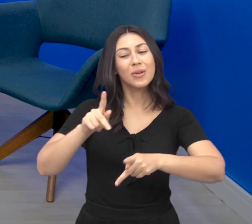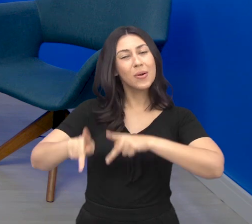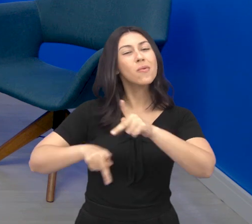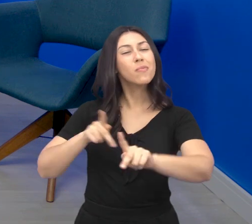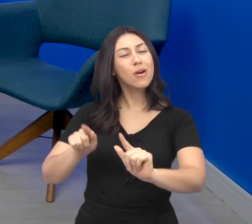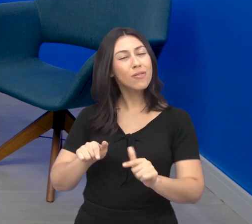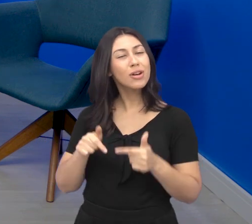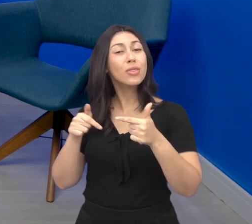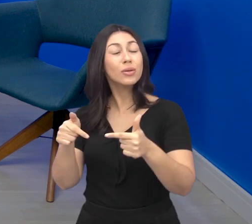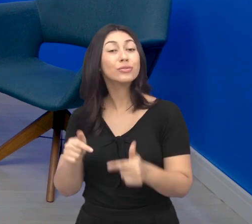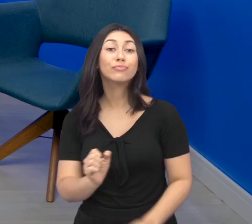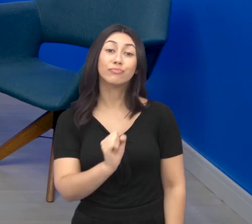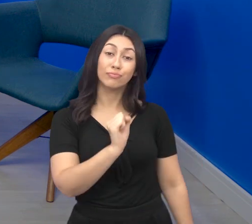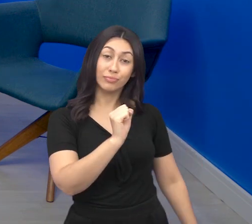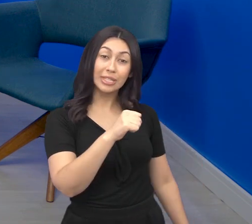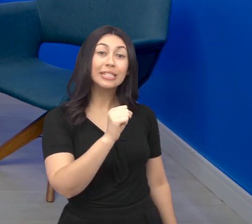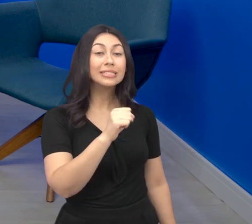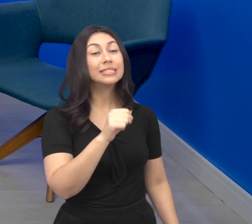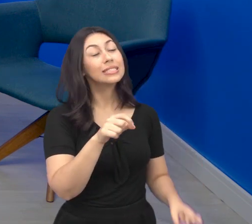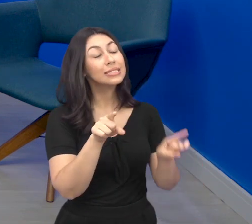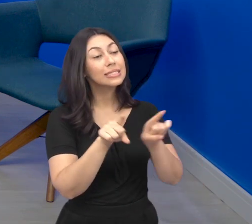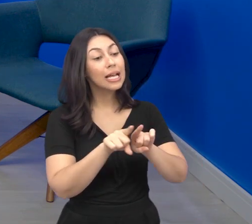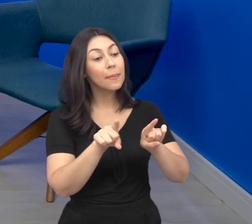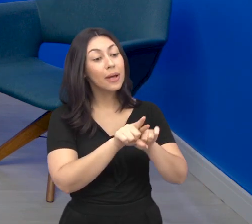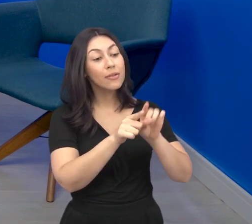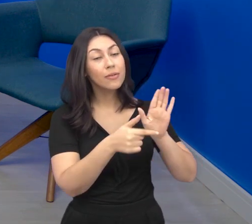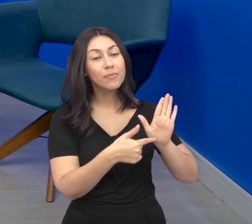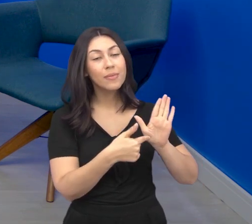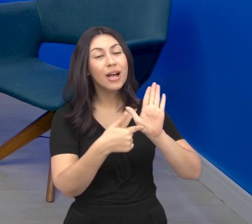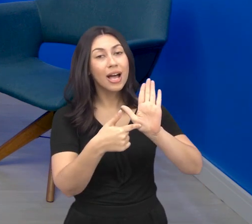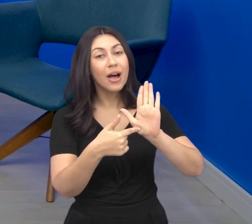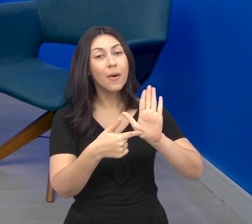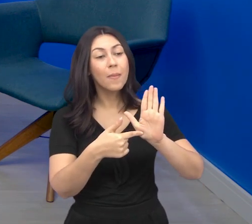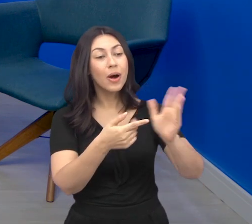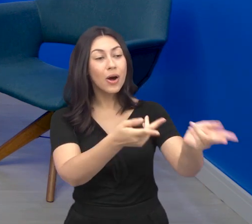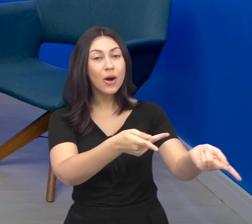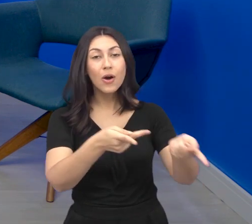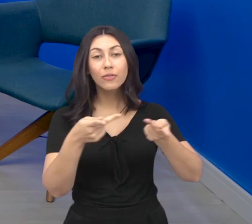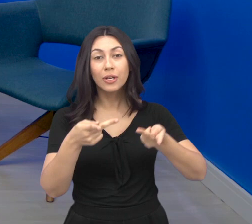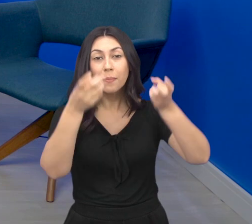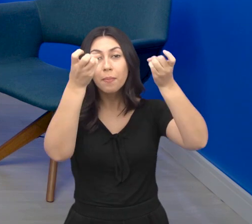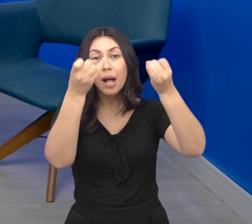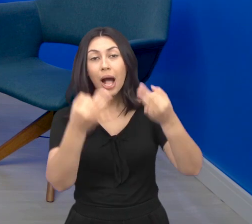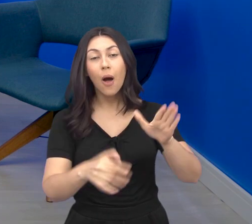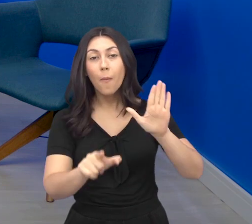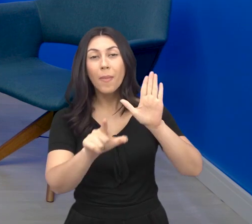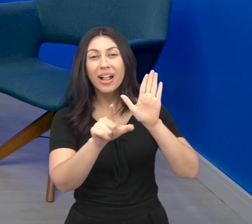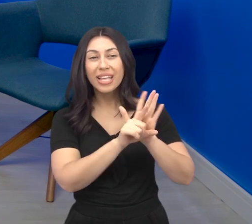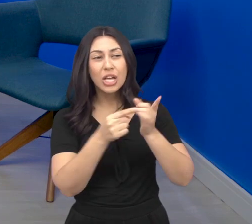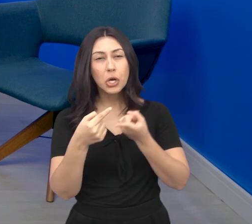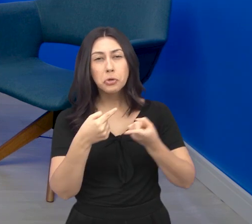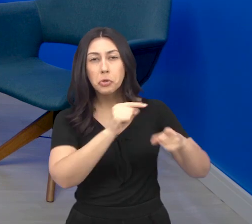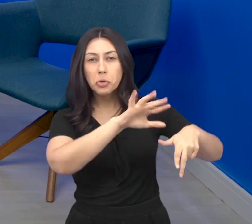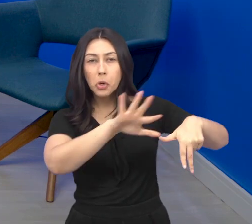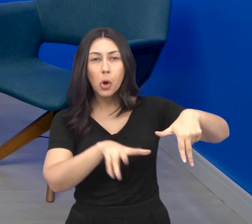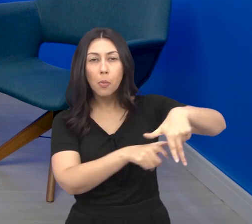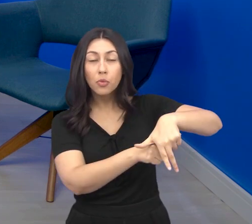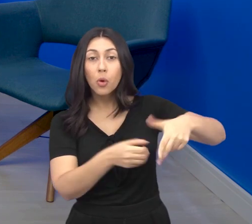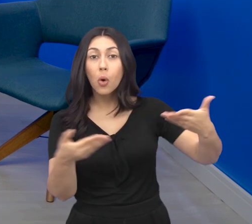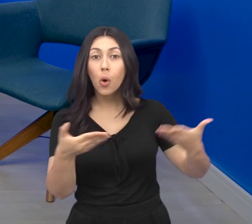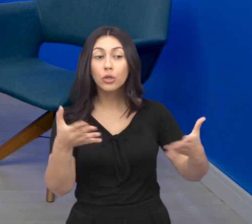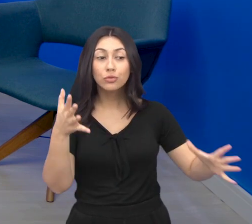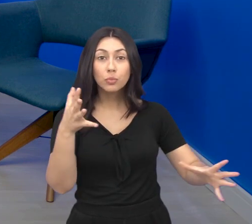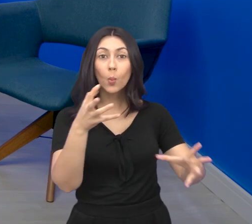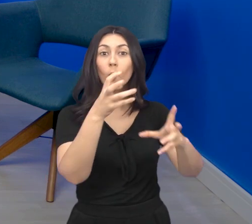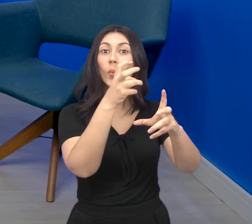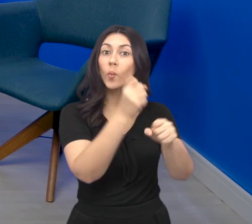própria população, Marvin. É isso mesmo, Tati. Ainda vamos trazer uma convidada para falar da Lei Anticorrupção, que completa 10